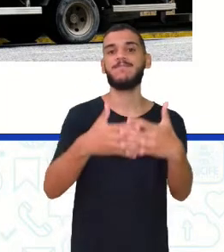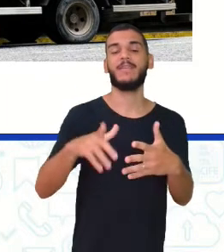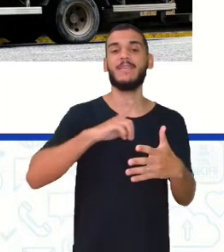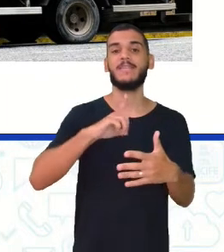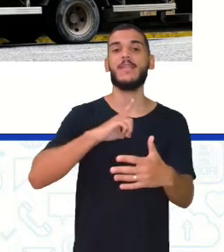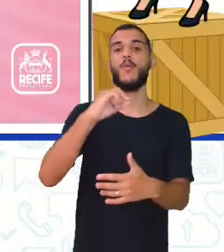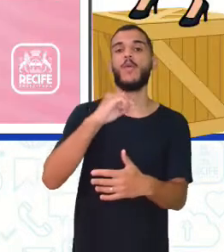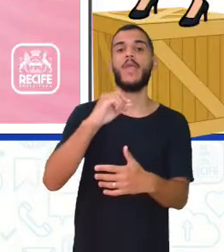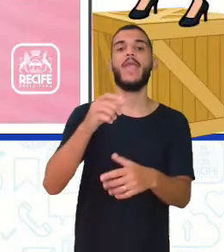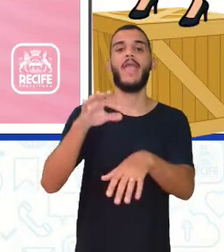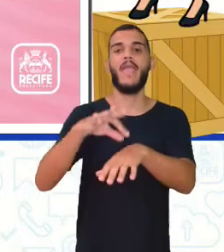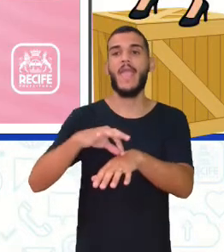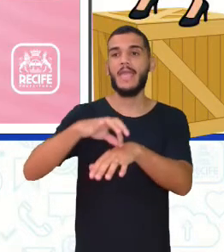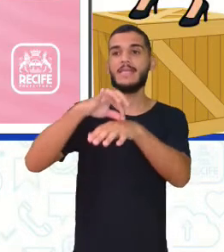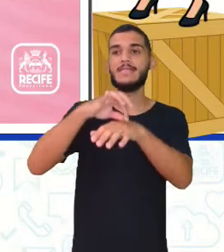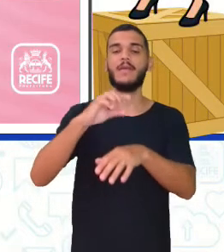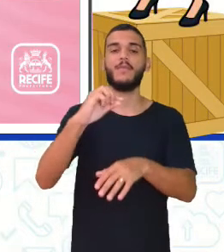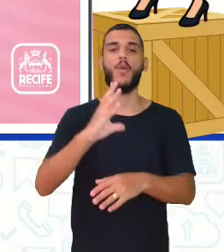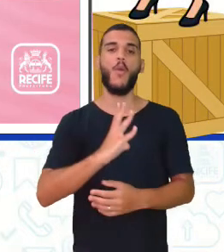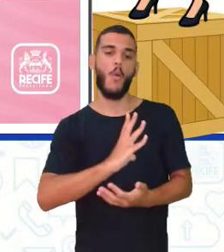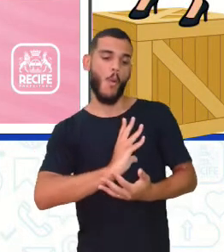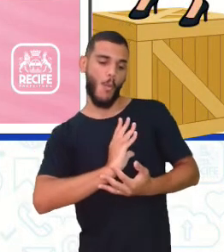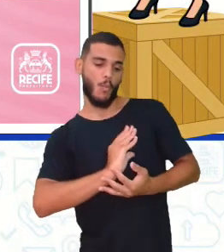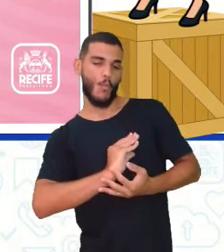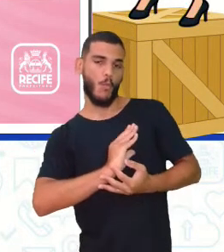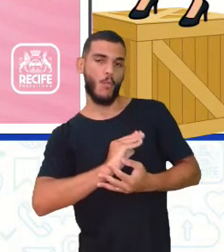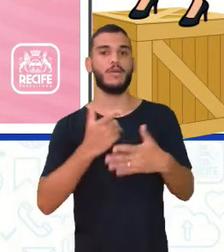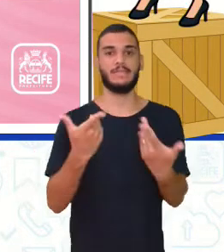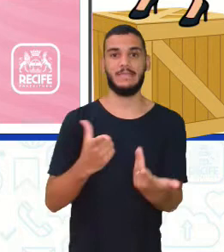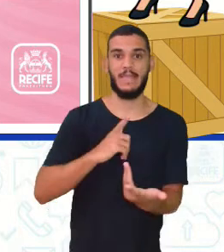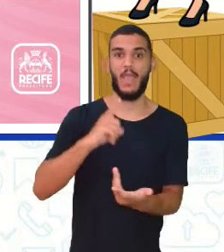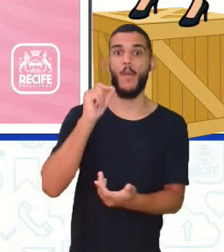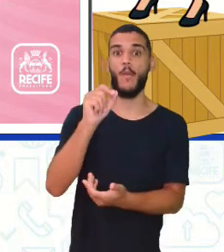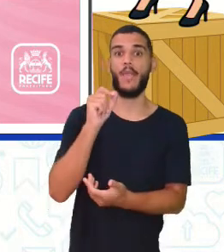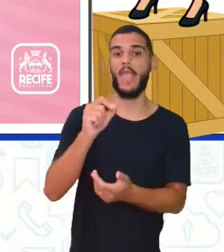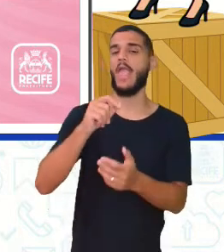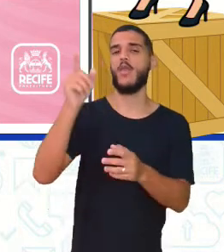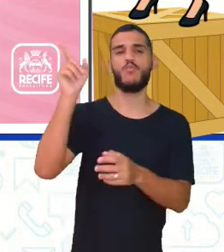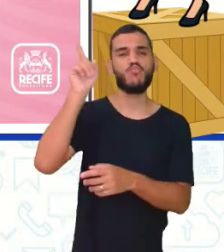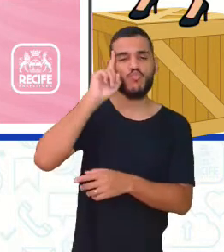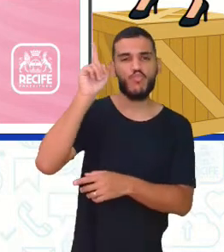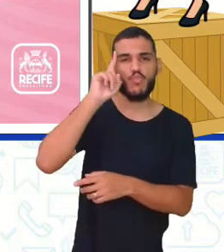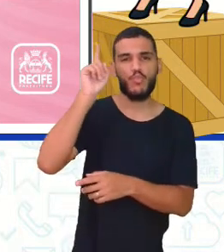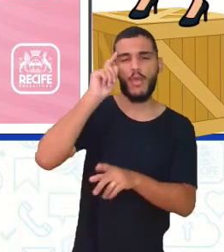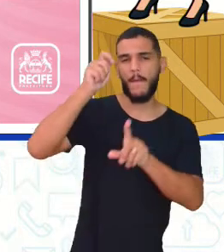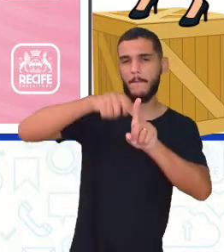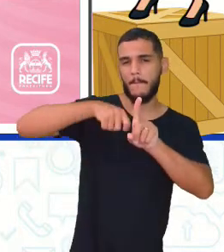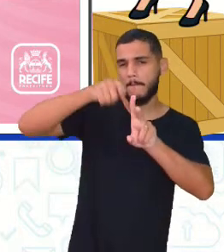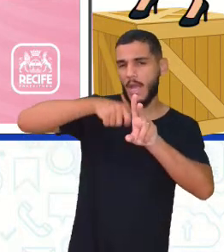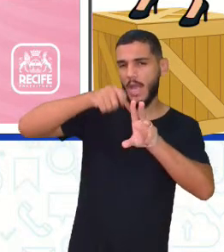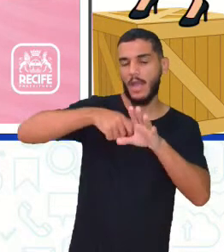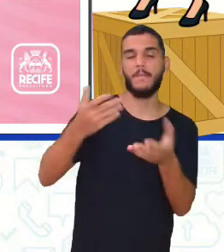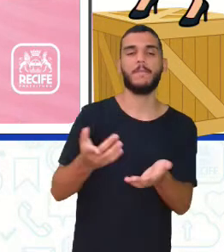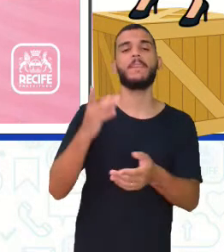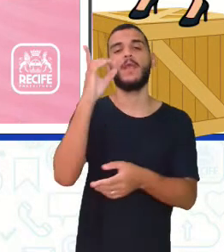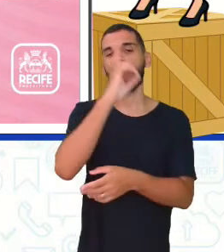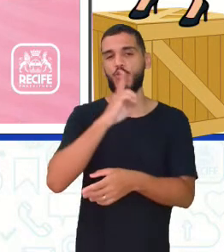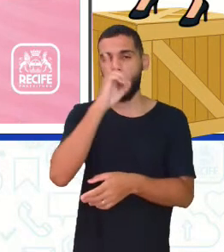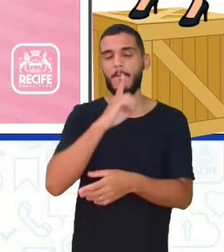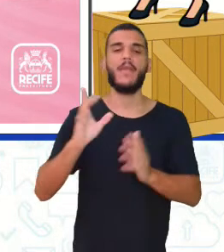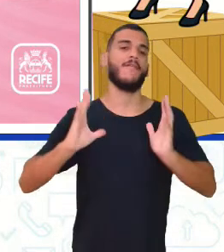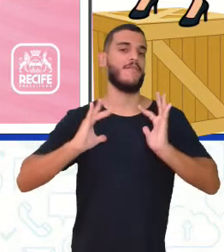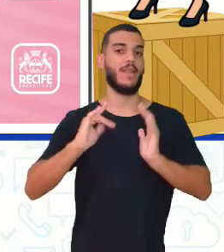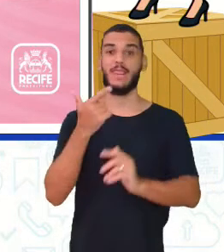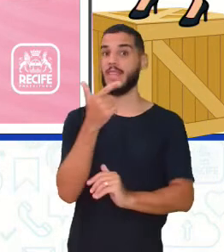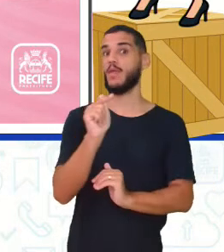essa agenda aqui, ó, onde vocês têm todos os dias do mês, né? Lembrando que domingo e feriado a gente não tem, né,